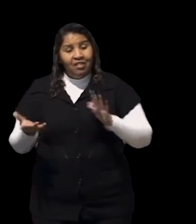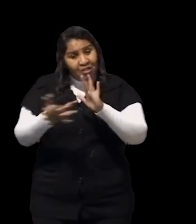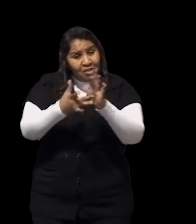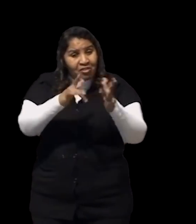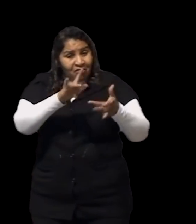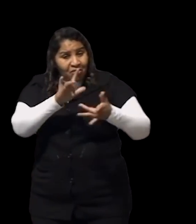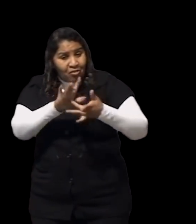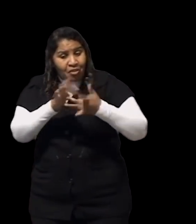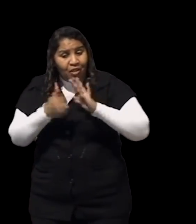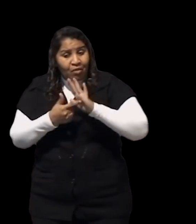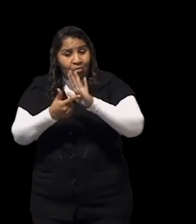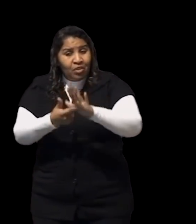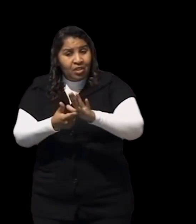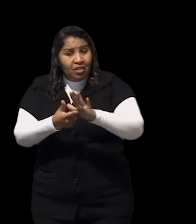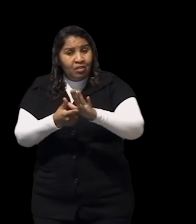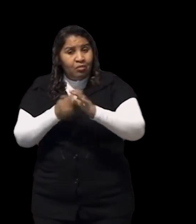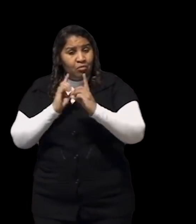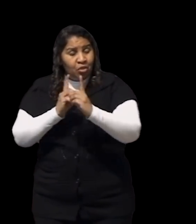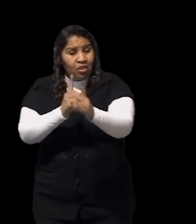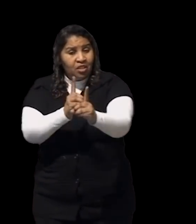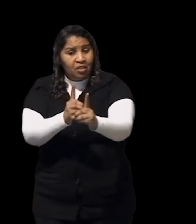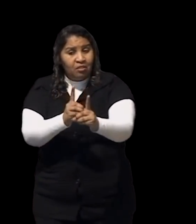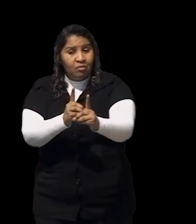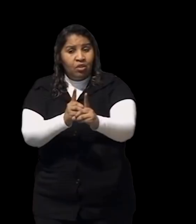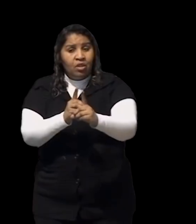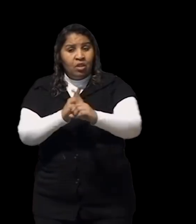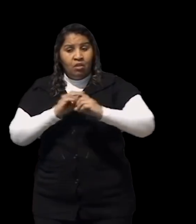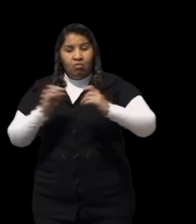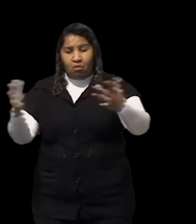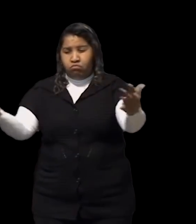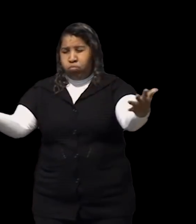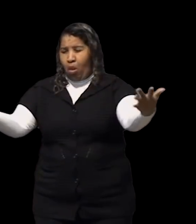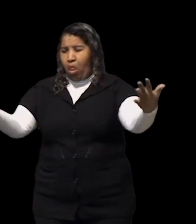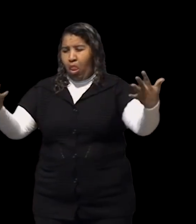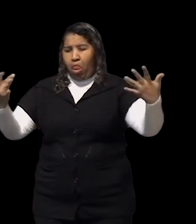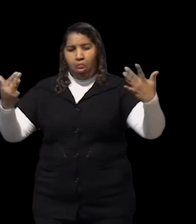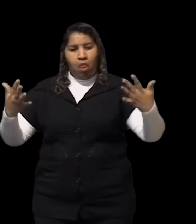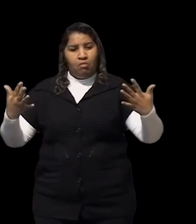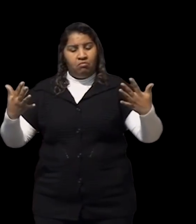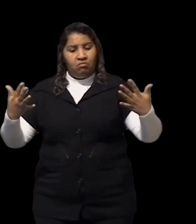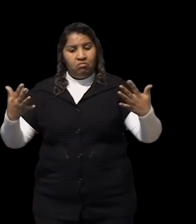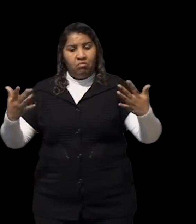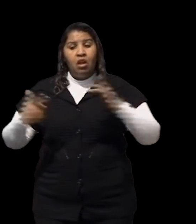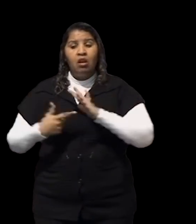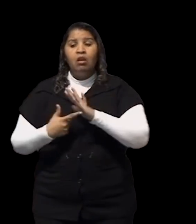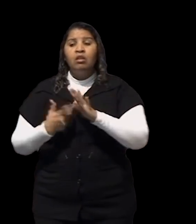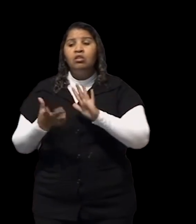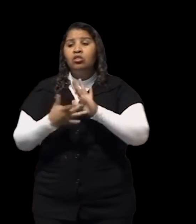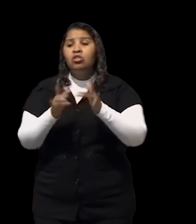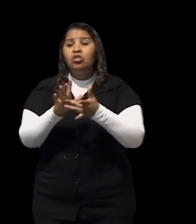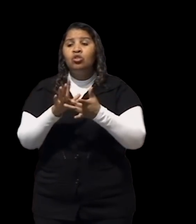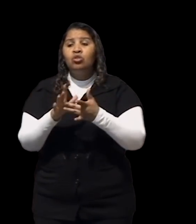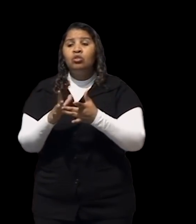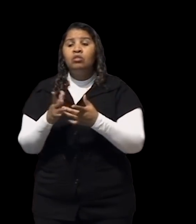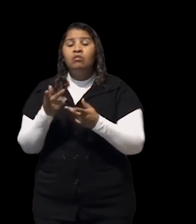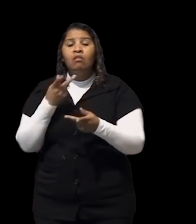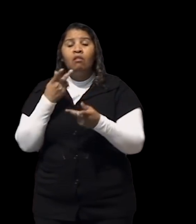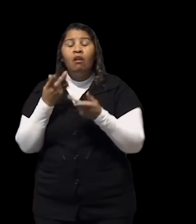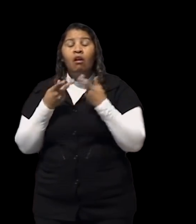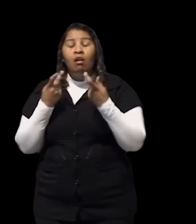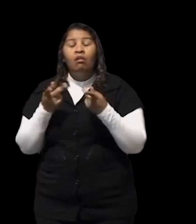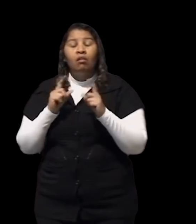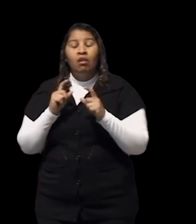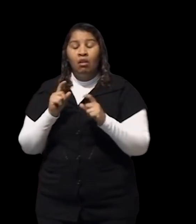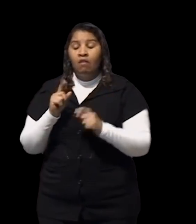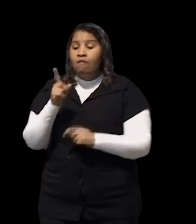acompanhava ele fala em todas as coisas me foram entregues pelo meu pai e ninguém conhece o filho a não ser o